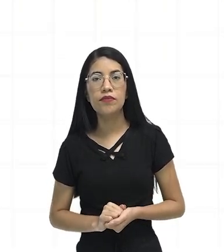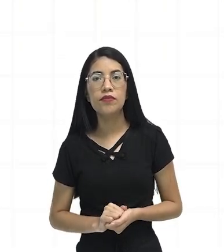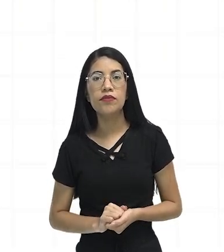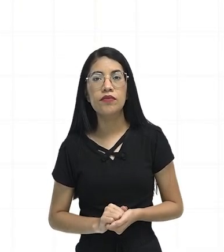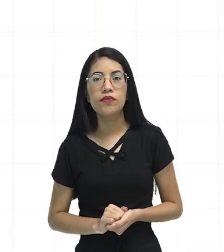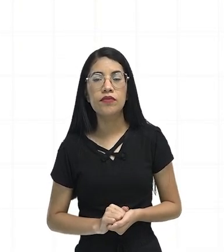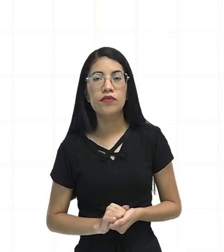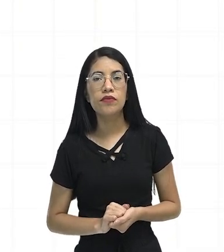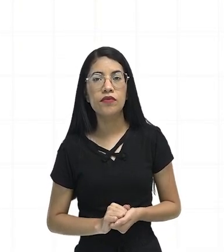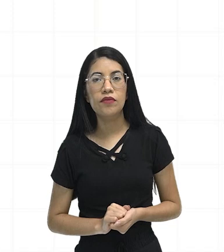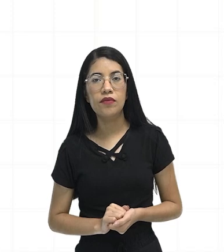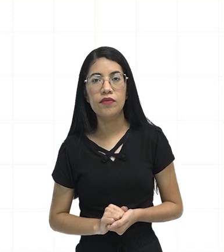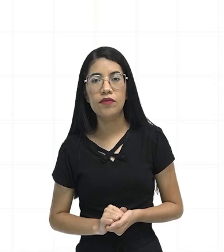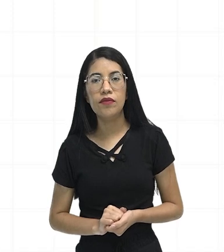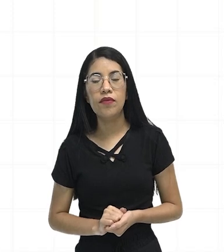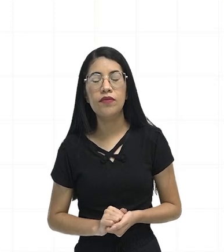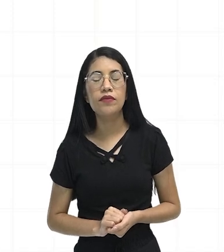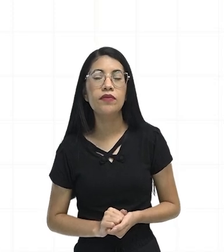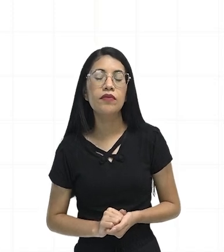Vamos seguindo.